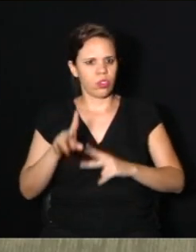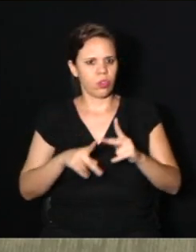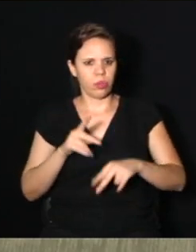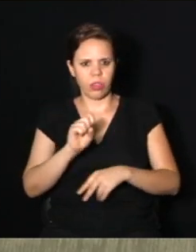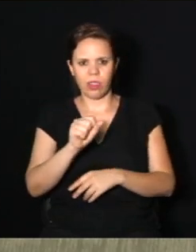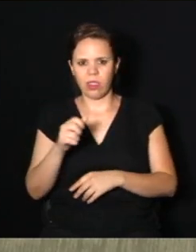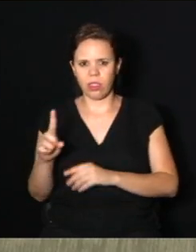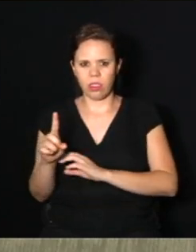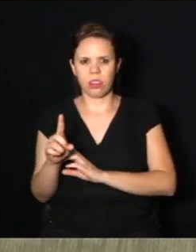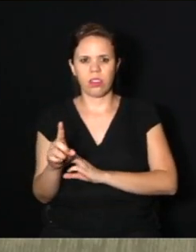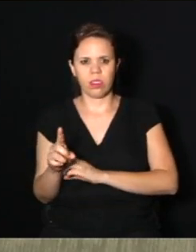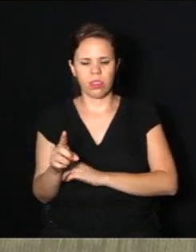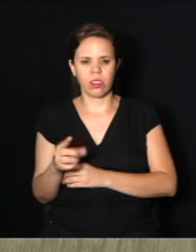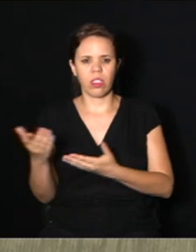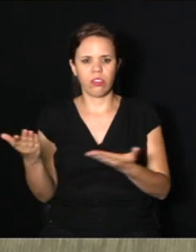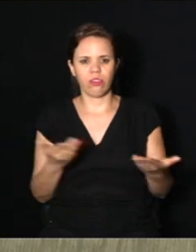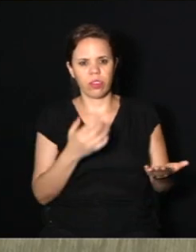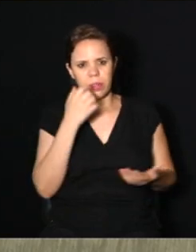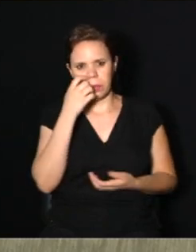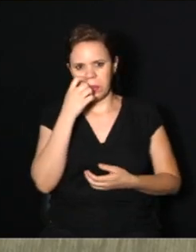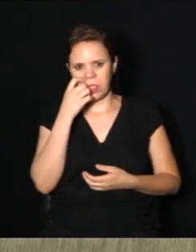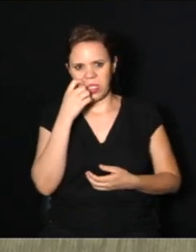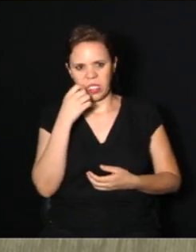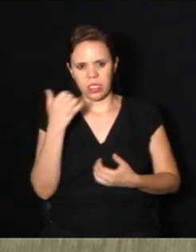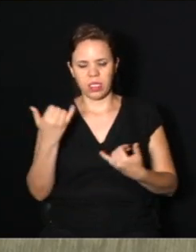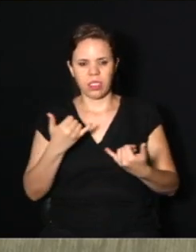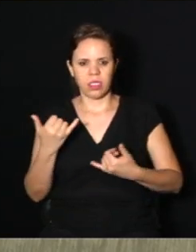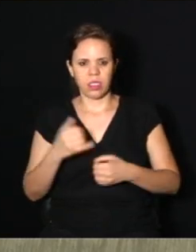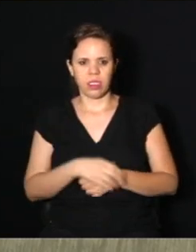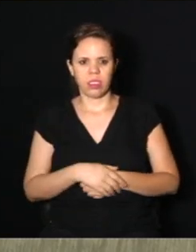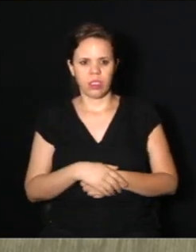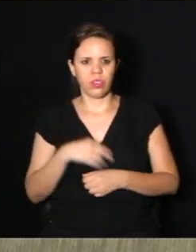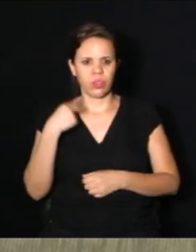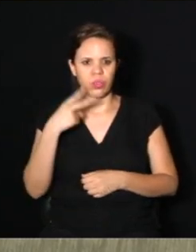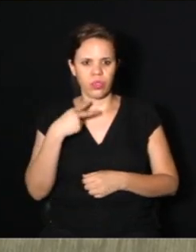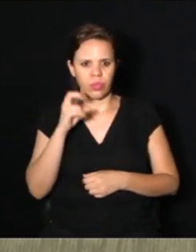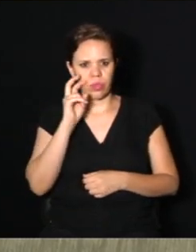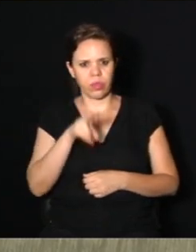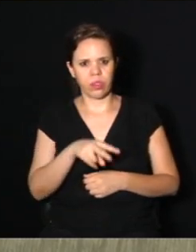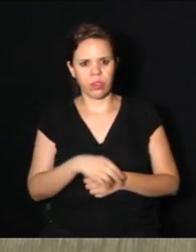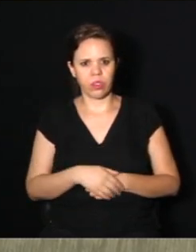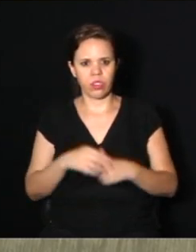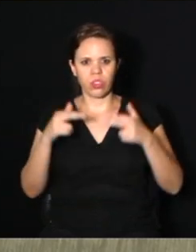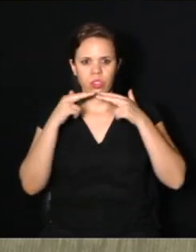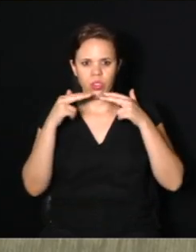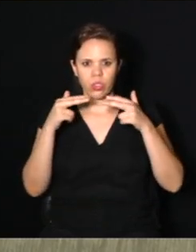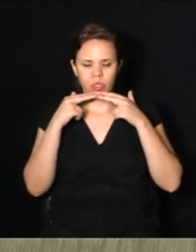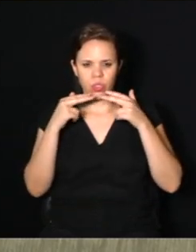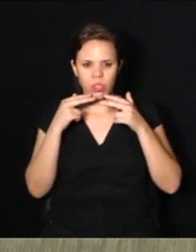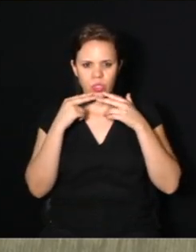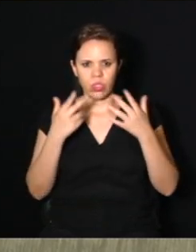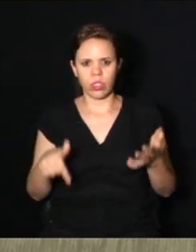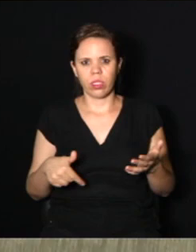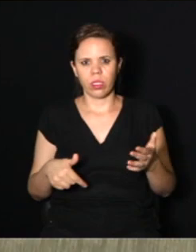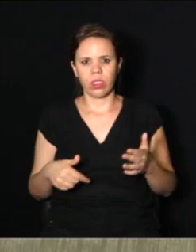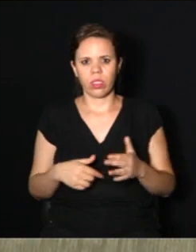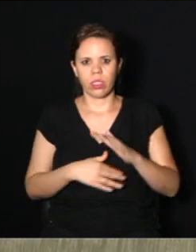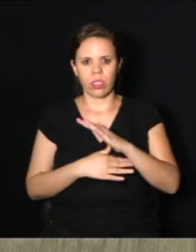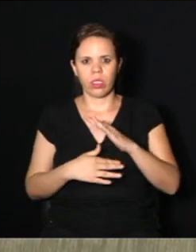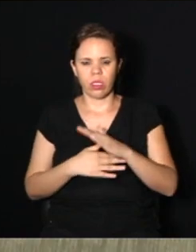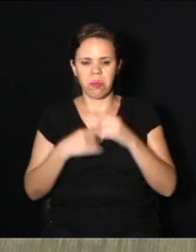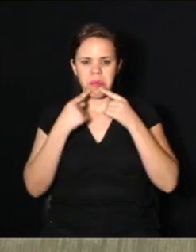SAD, a gente acabamos de receber, os vereadores devem ter visto uma notificação da ouvidoria da casa, de